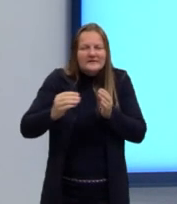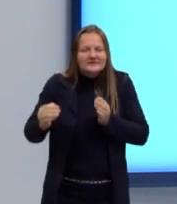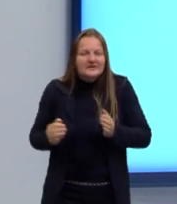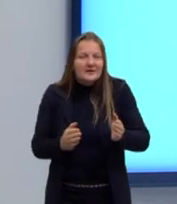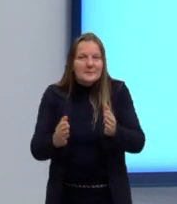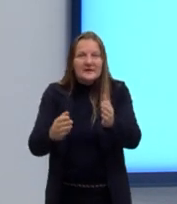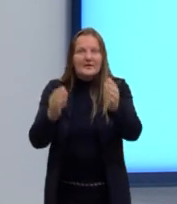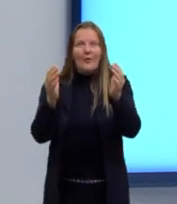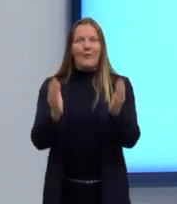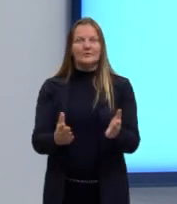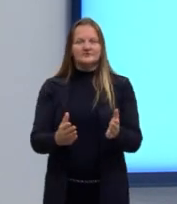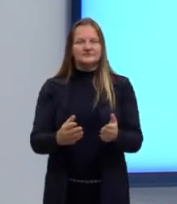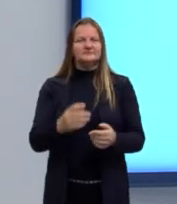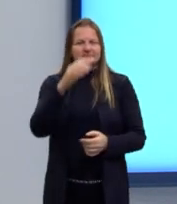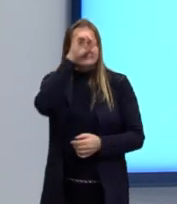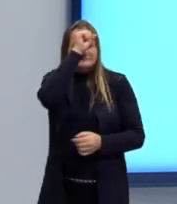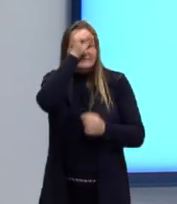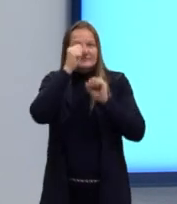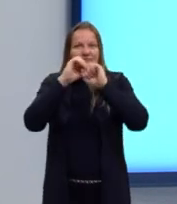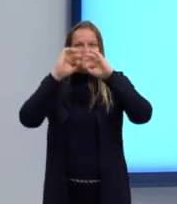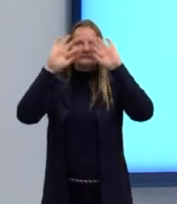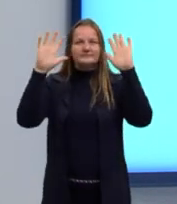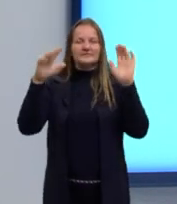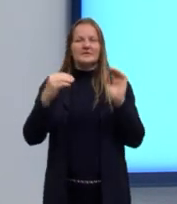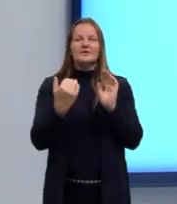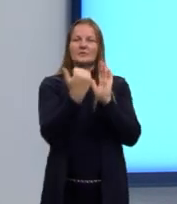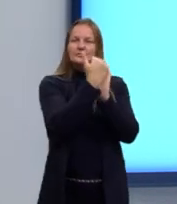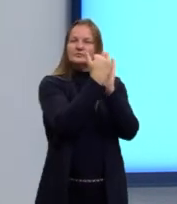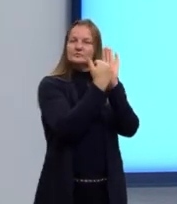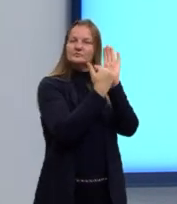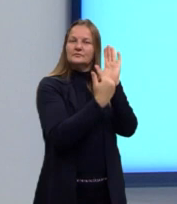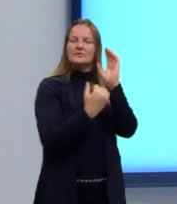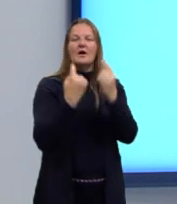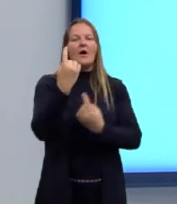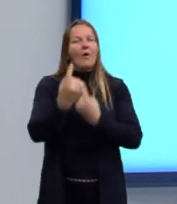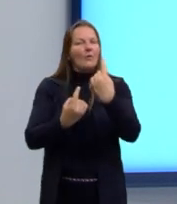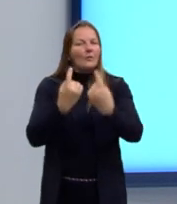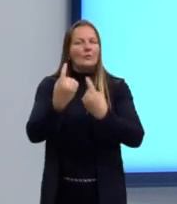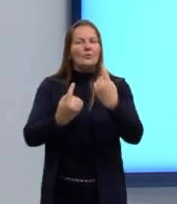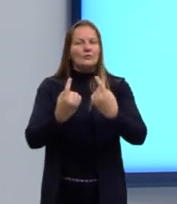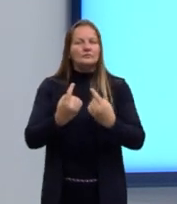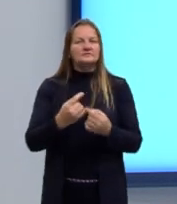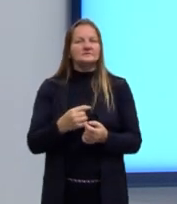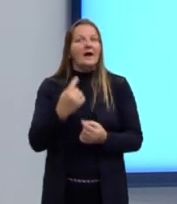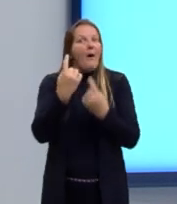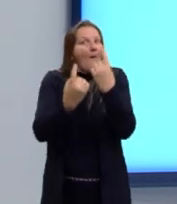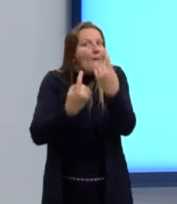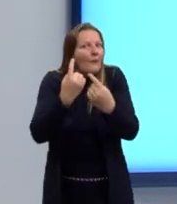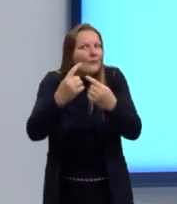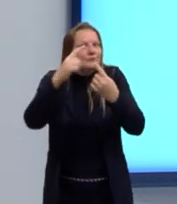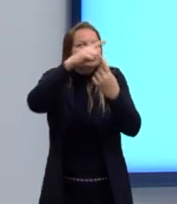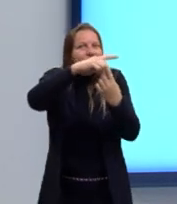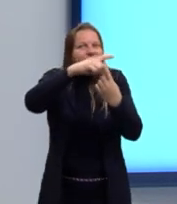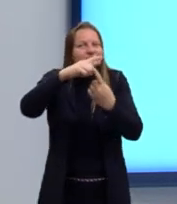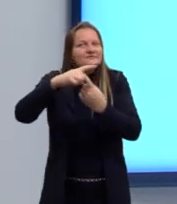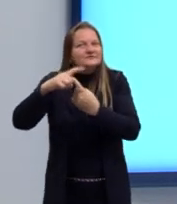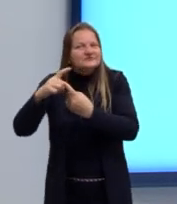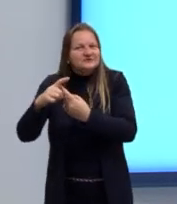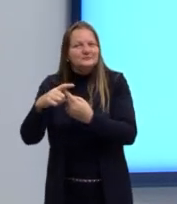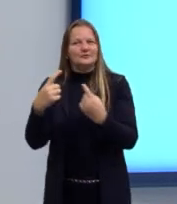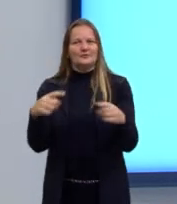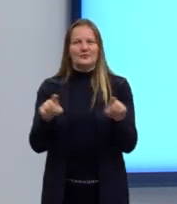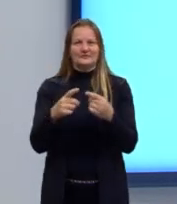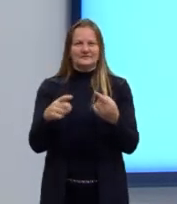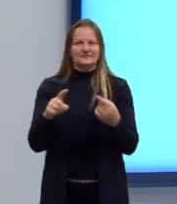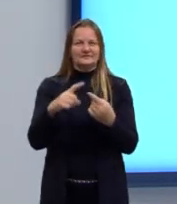de hoje eu trouxe para vocês alguns quero retomar de novo alguns